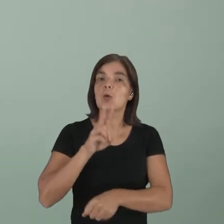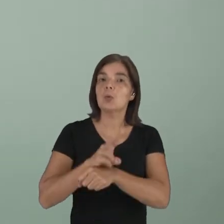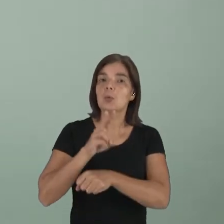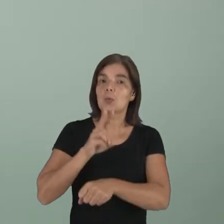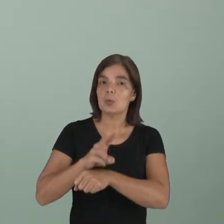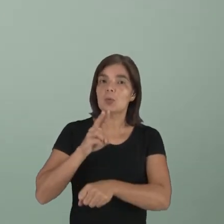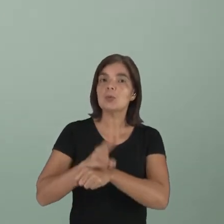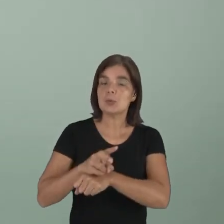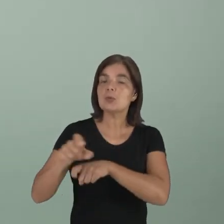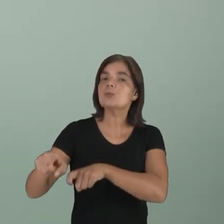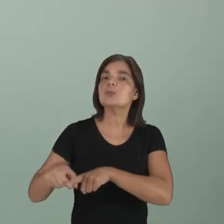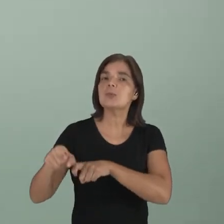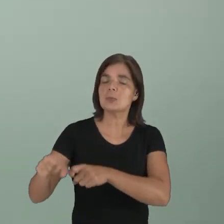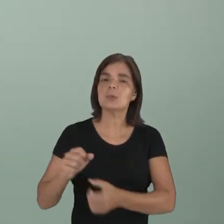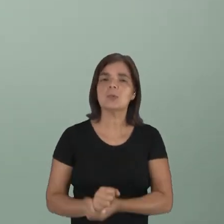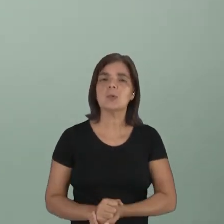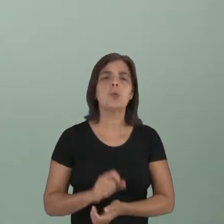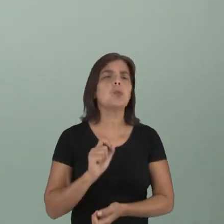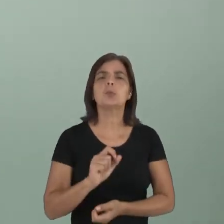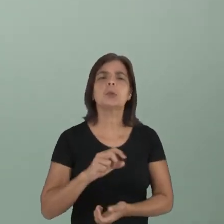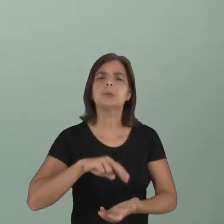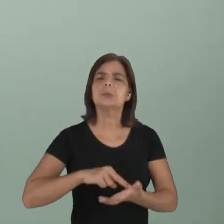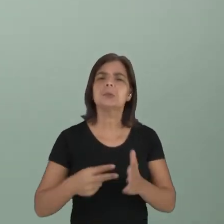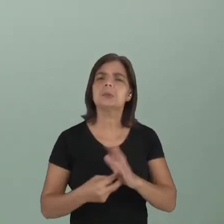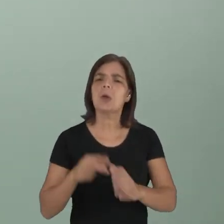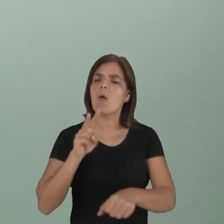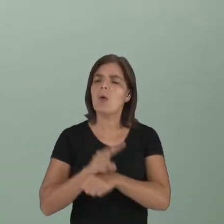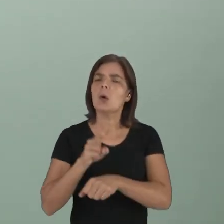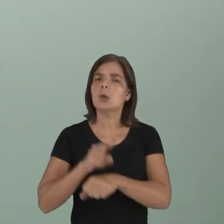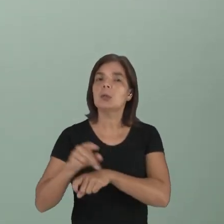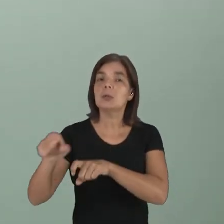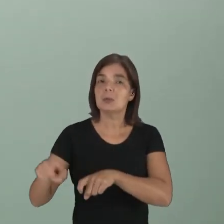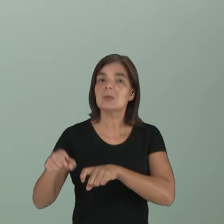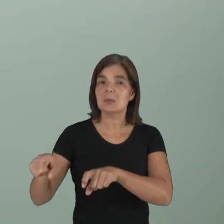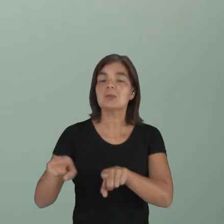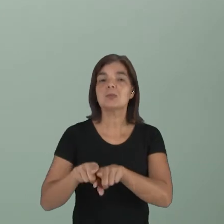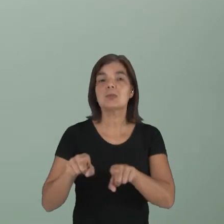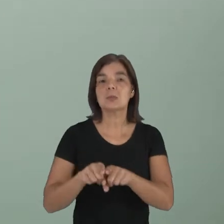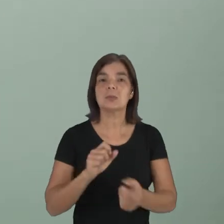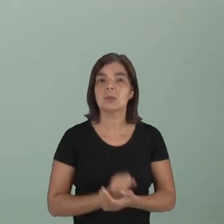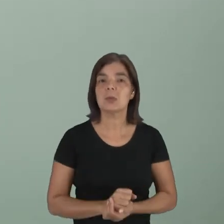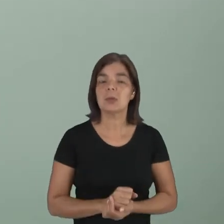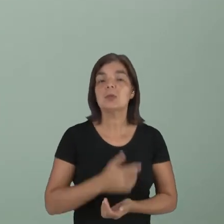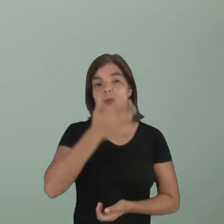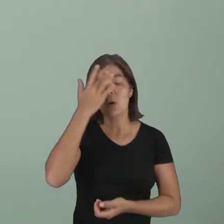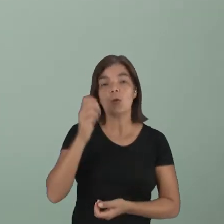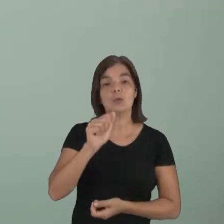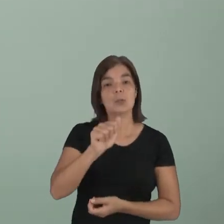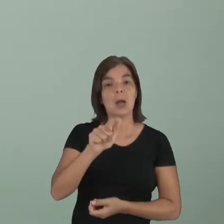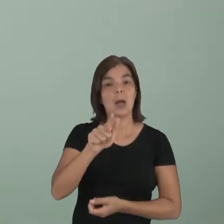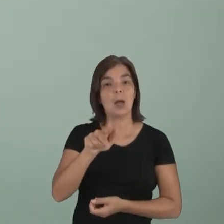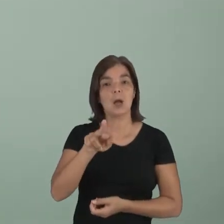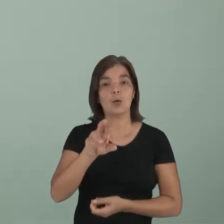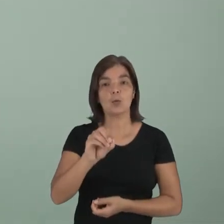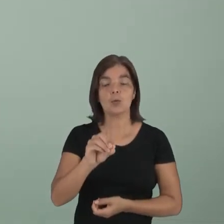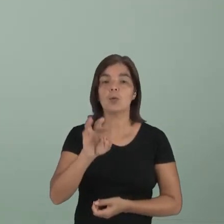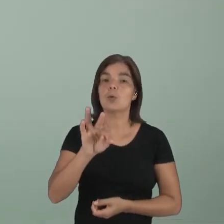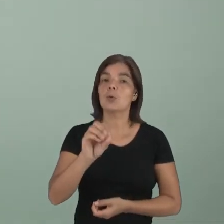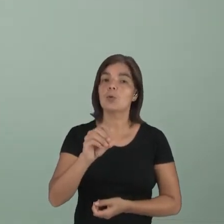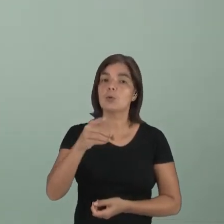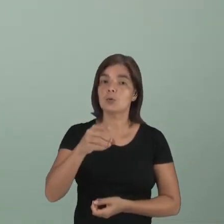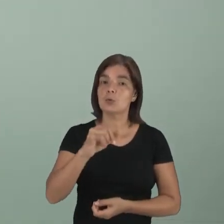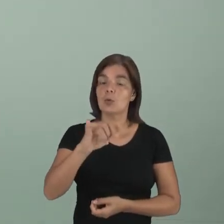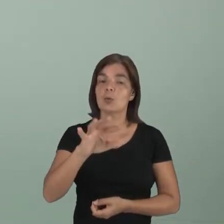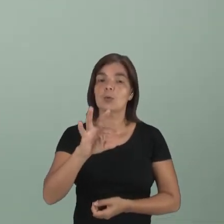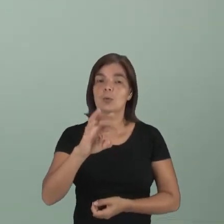defensores agrícolas. O que são os defensores agrícolas? São agrotóxicos, só que quando você utiliza a palavra